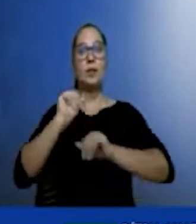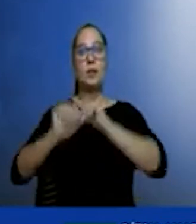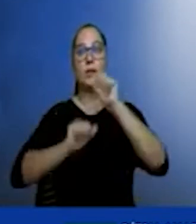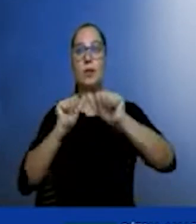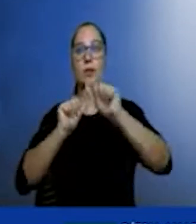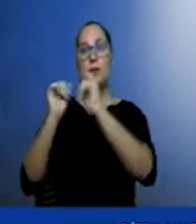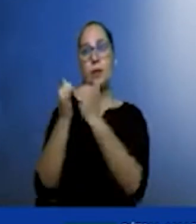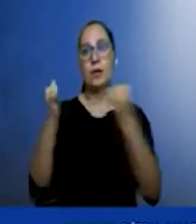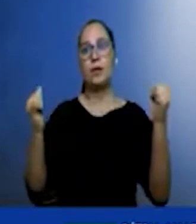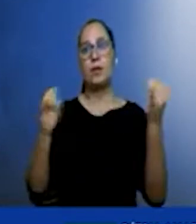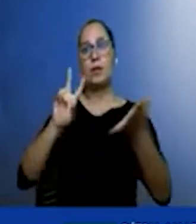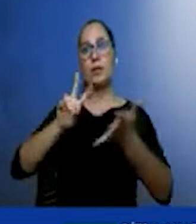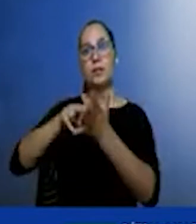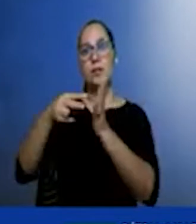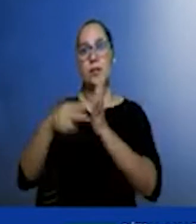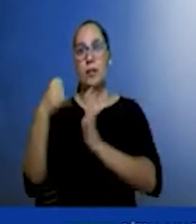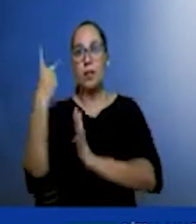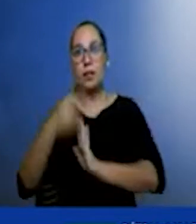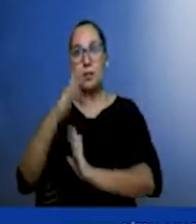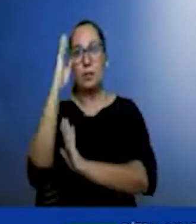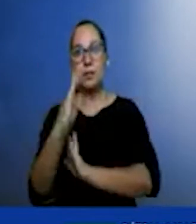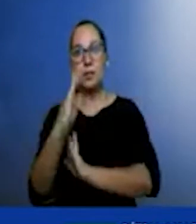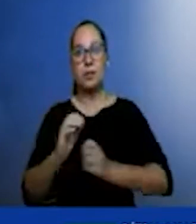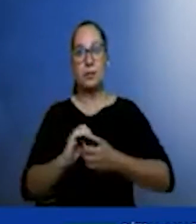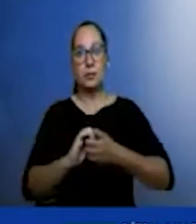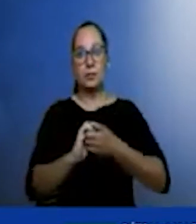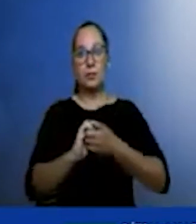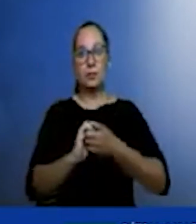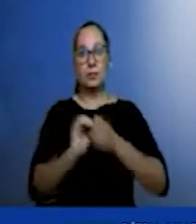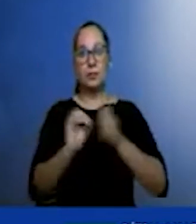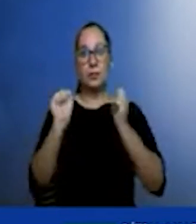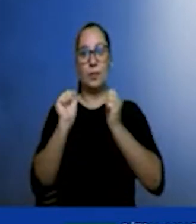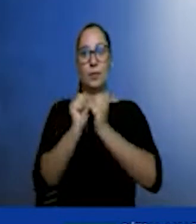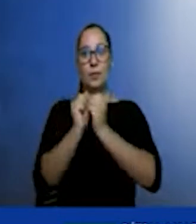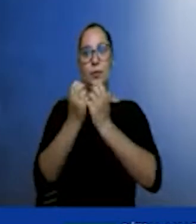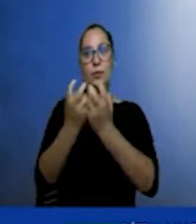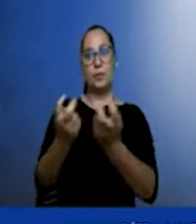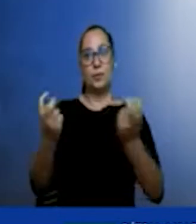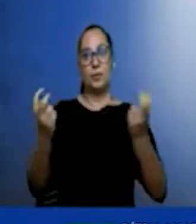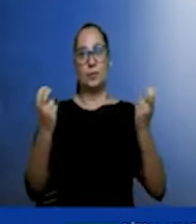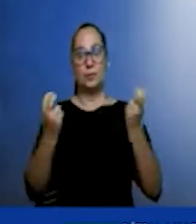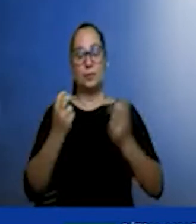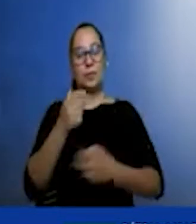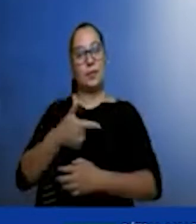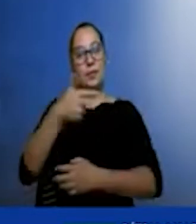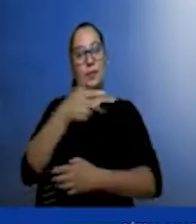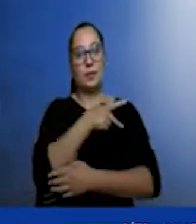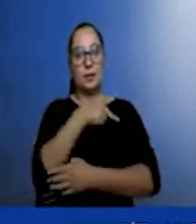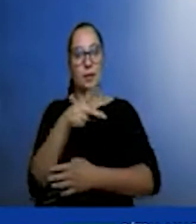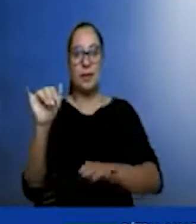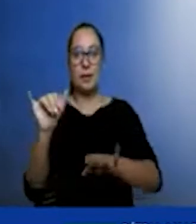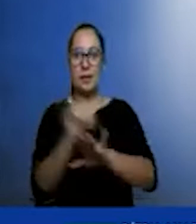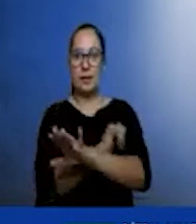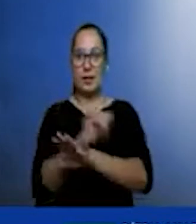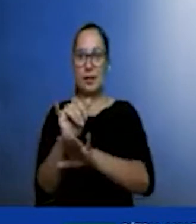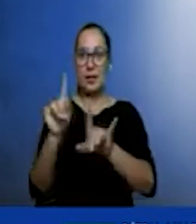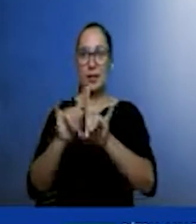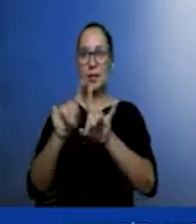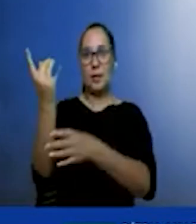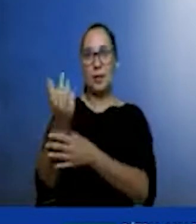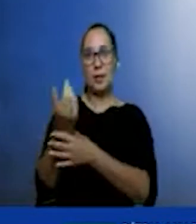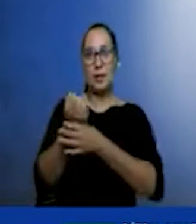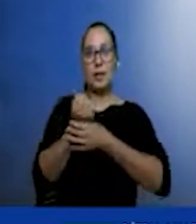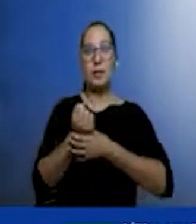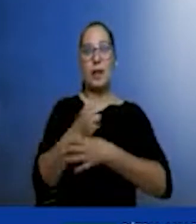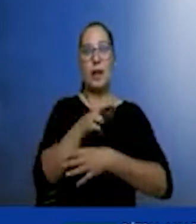isso significa para o Brasil? Estão conosco aqui no palco a vice-presidente de Estratégia e Sustentabilidade da